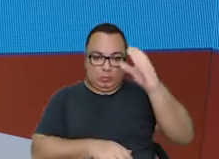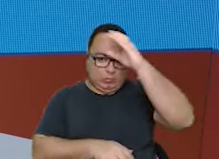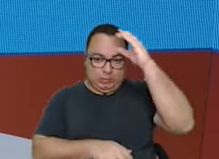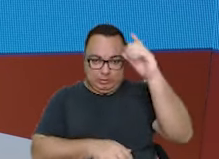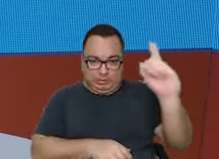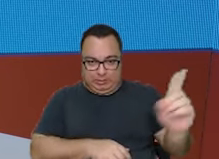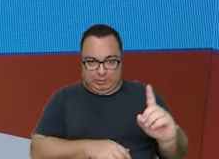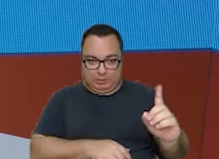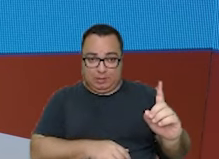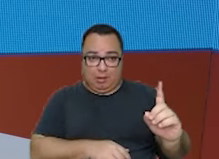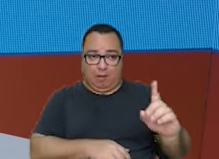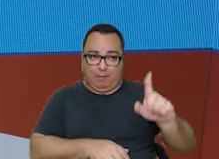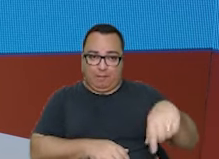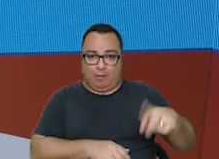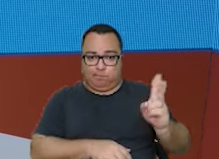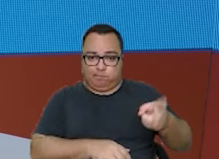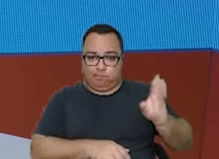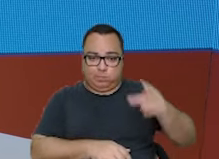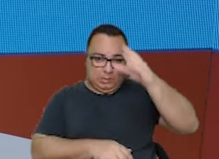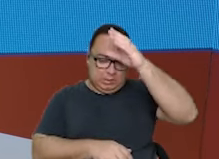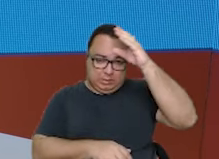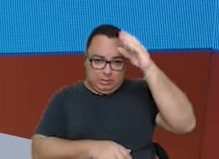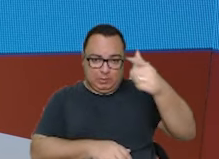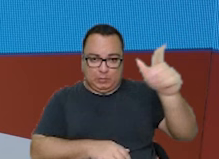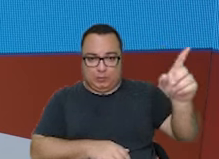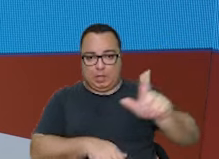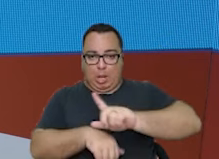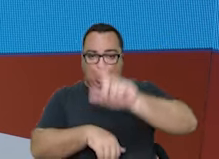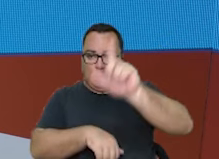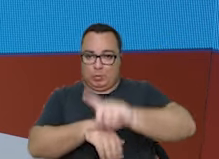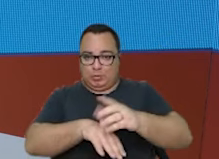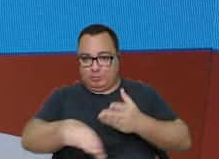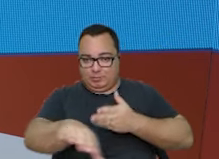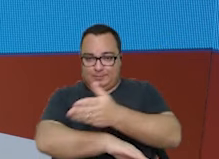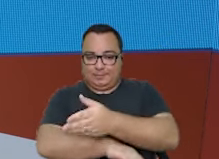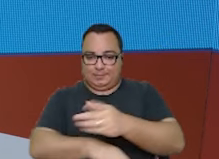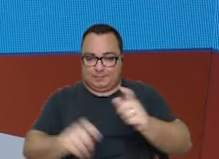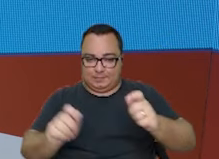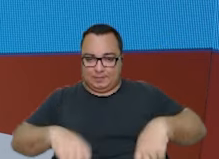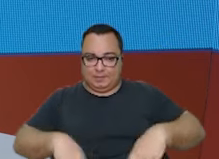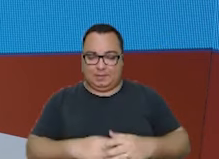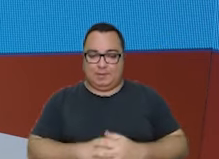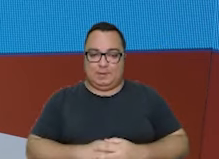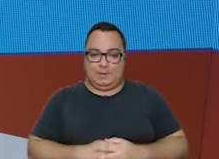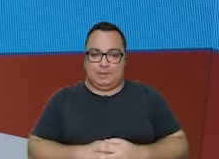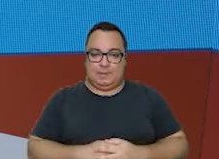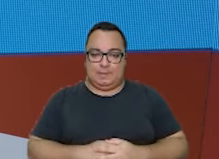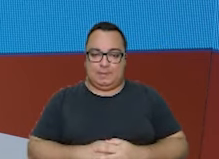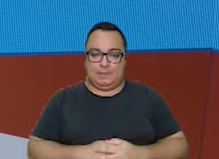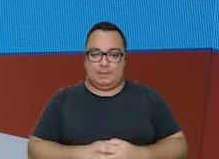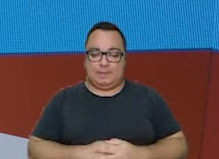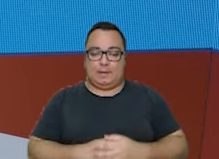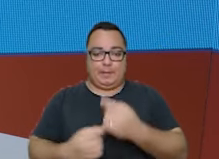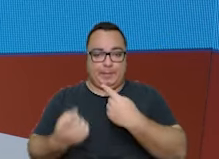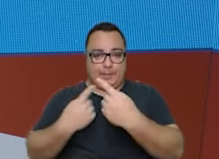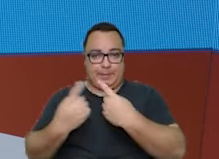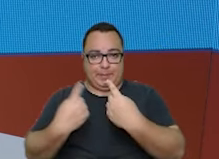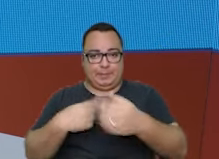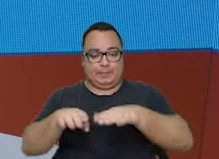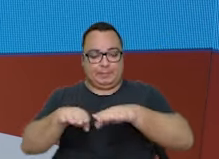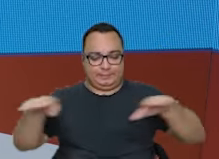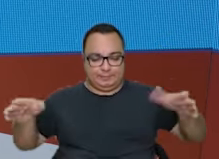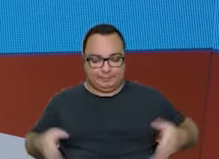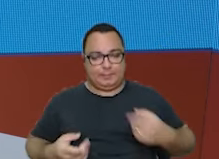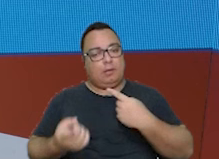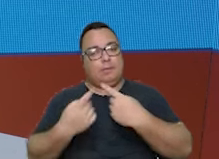mesmo cliente se você tem uma loja física é aquele que vai entrar no seu balcão né E vai conversar com você ali então